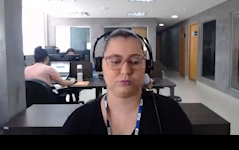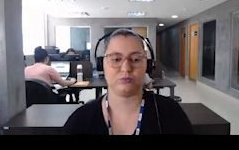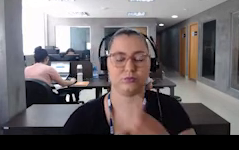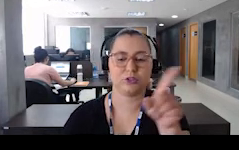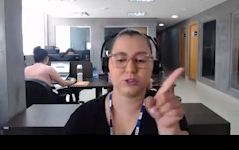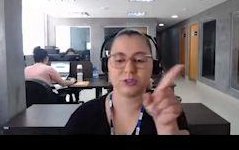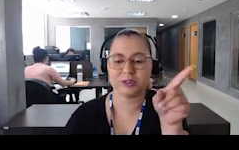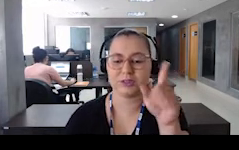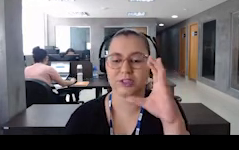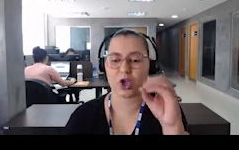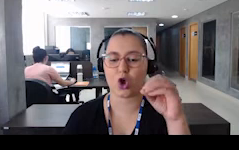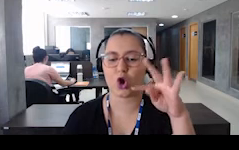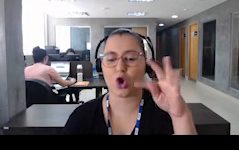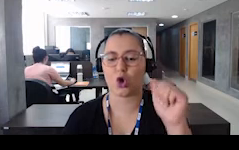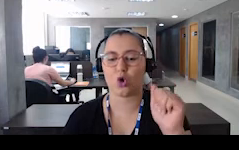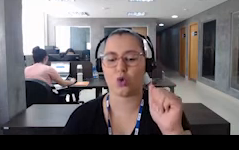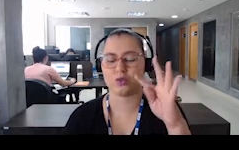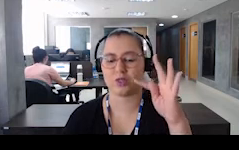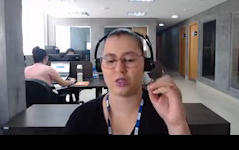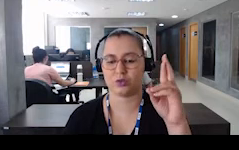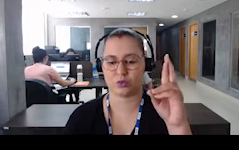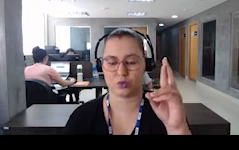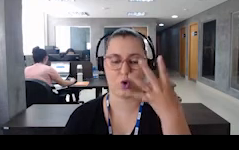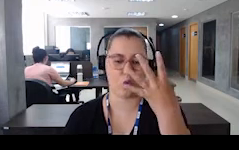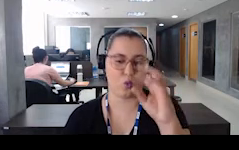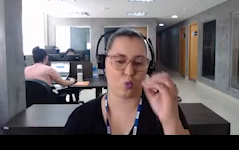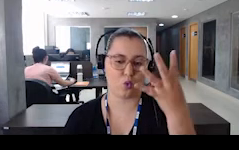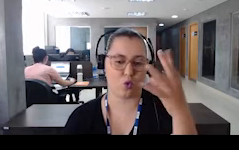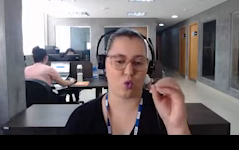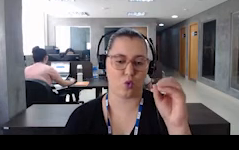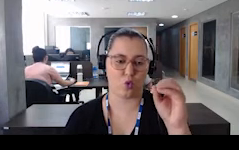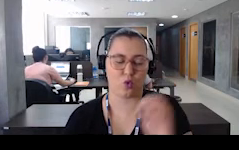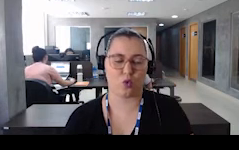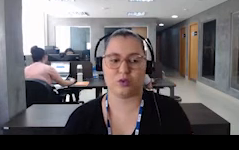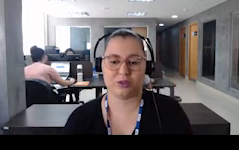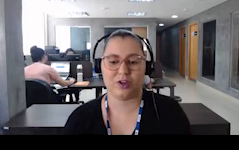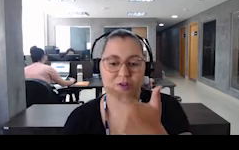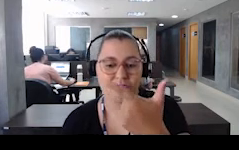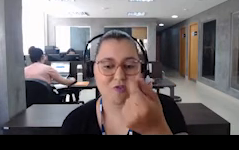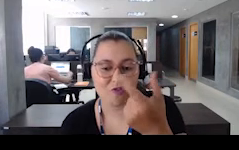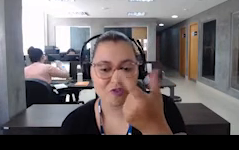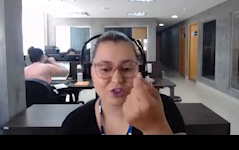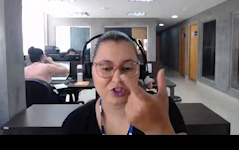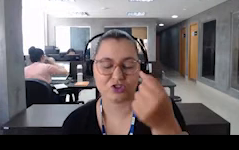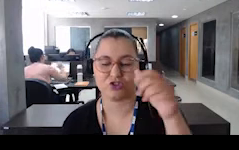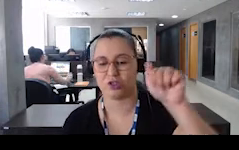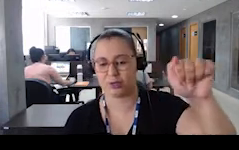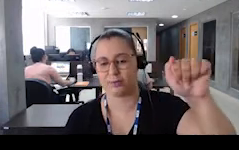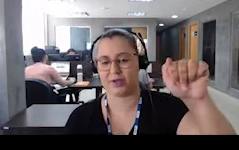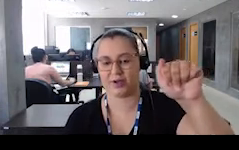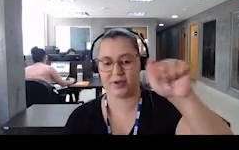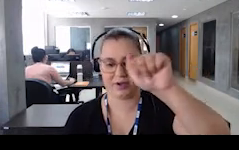Esse aqui, ó, por exemplo, é um contator de 40 ampere, né? Deixa eu colocar aqui, contator de 20 ampere.